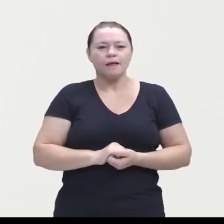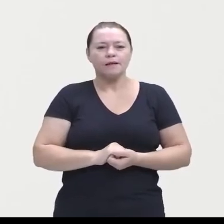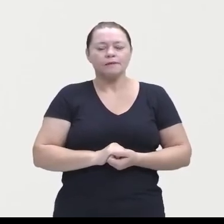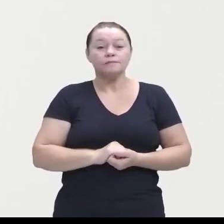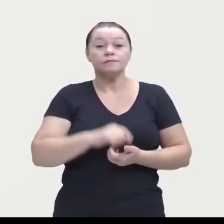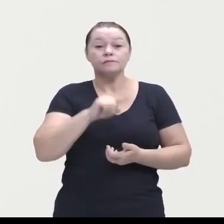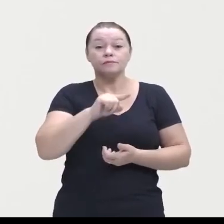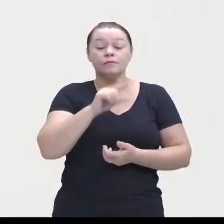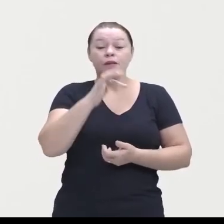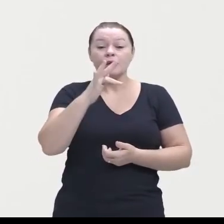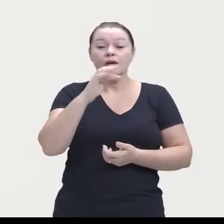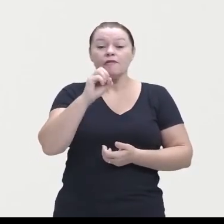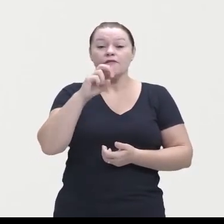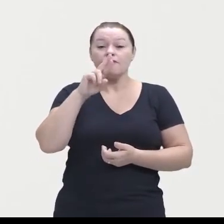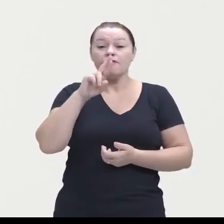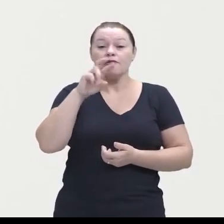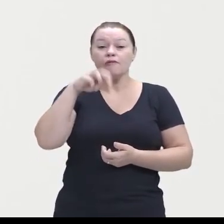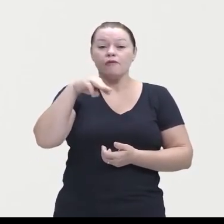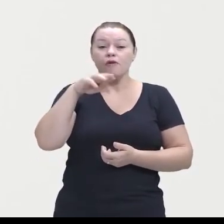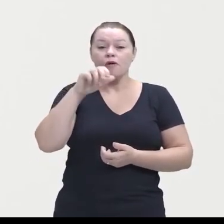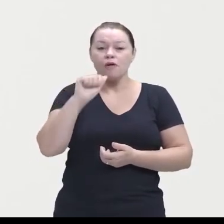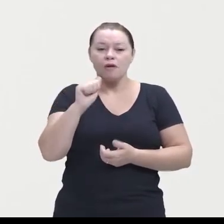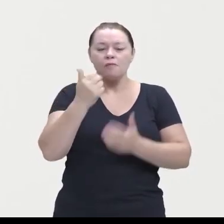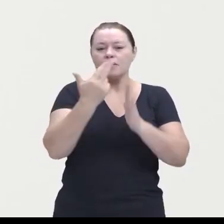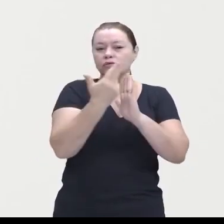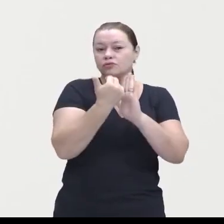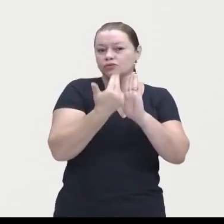de cada elemento que a compõe.